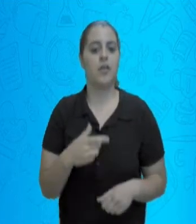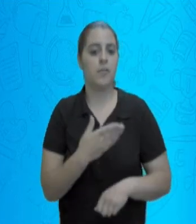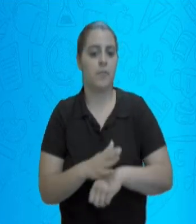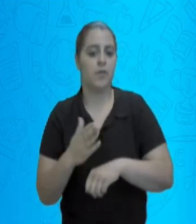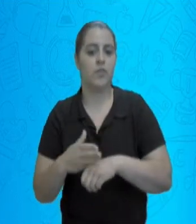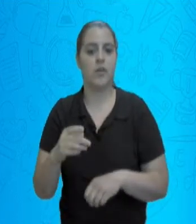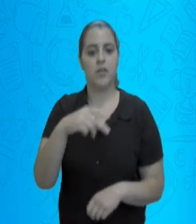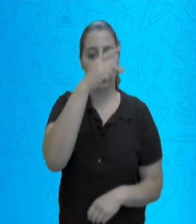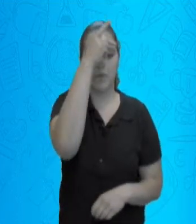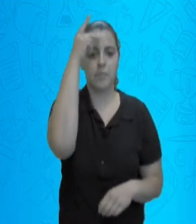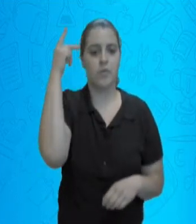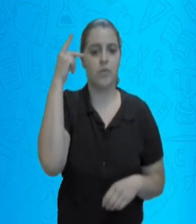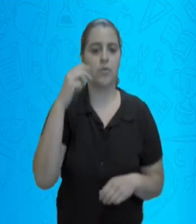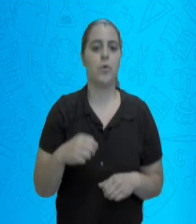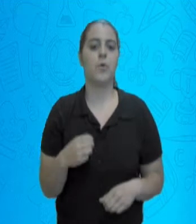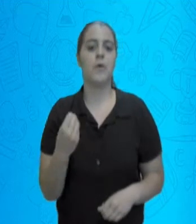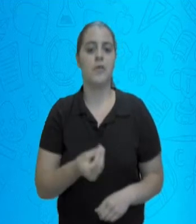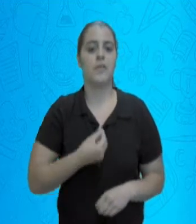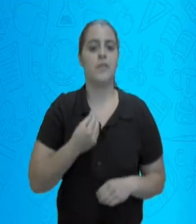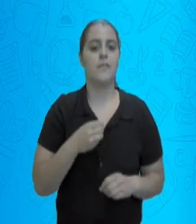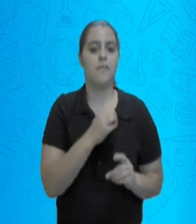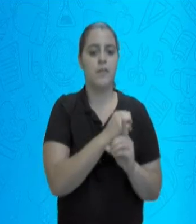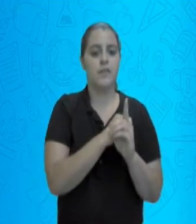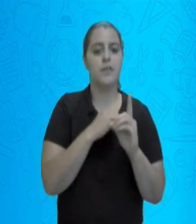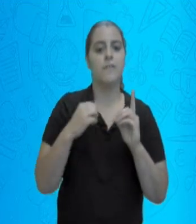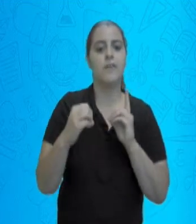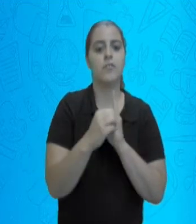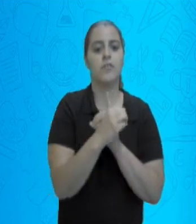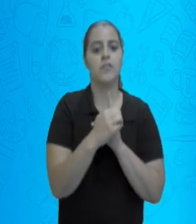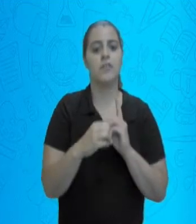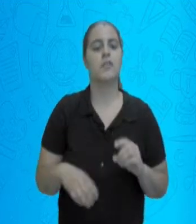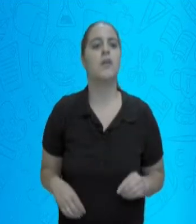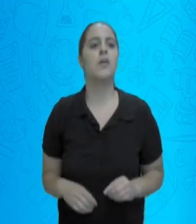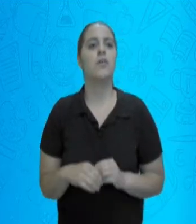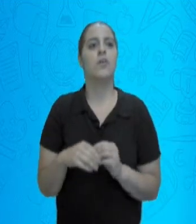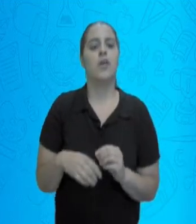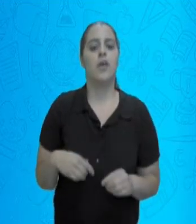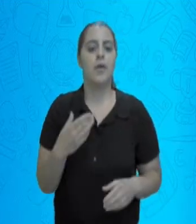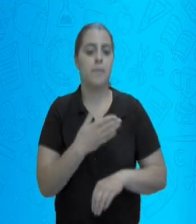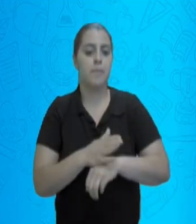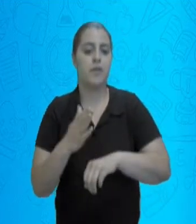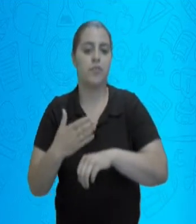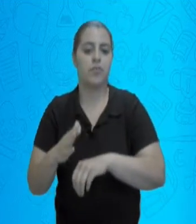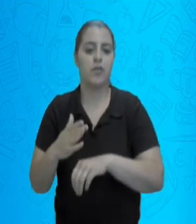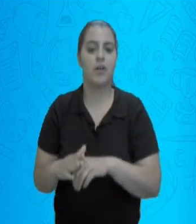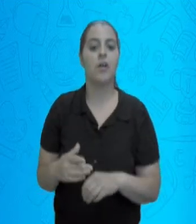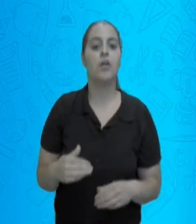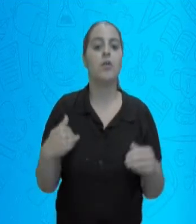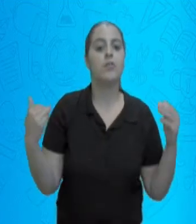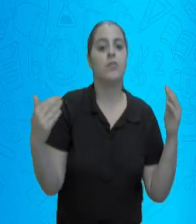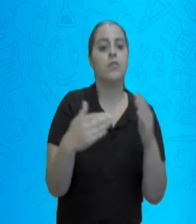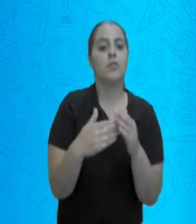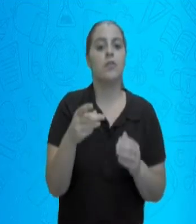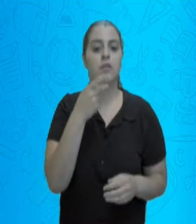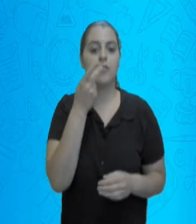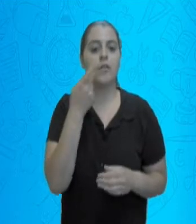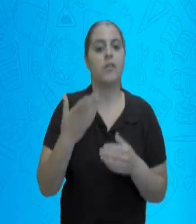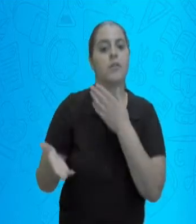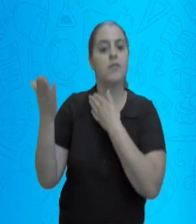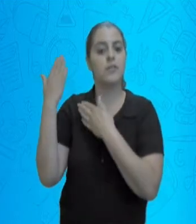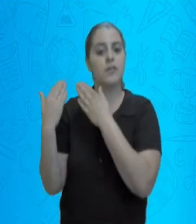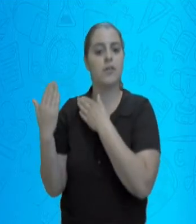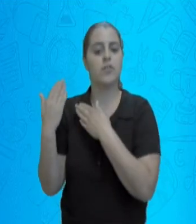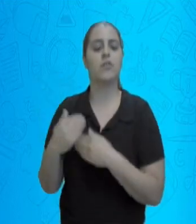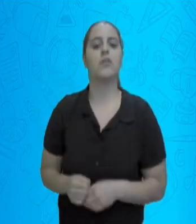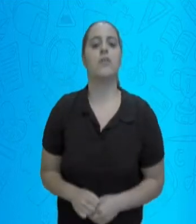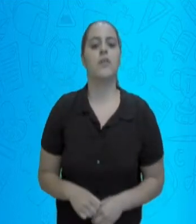que vive em sociedade, ou seja, é praticar tudo o que falamos anteriormente.